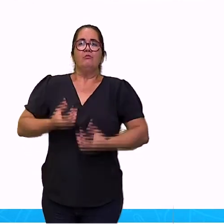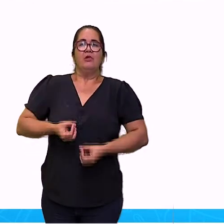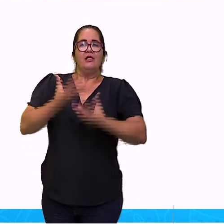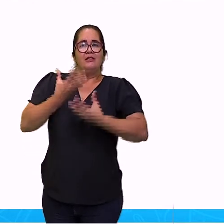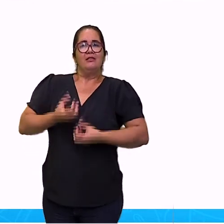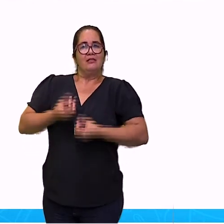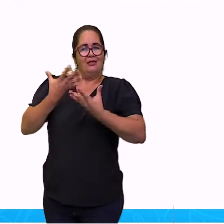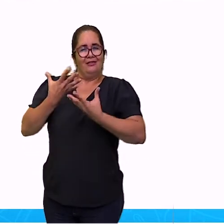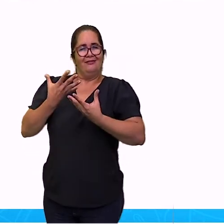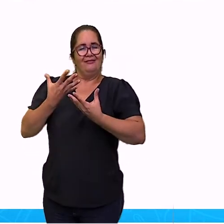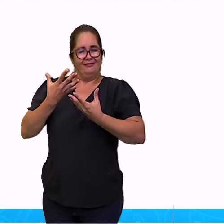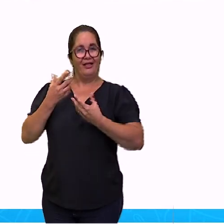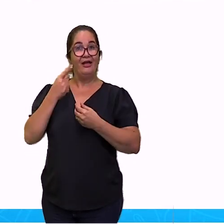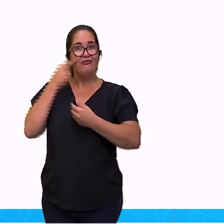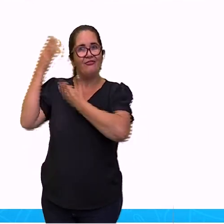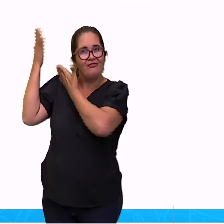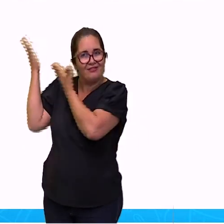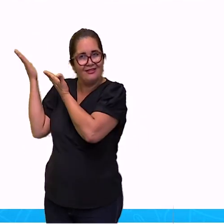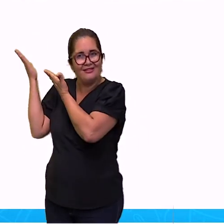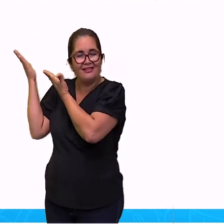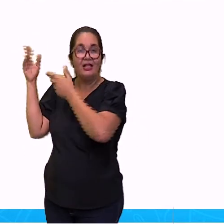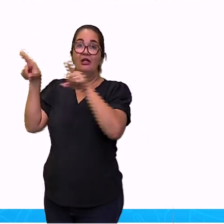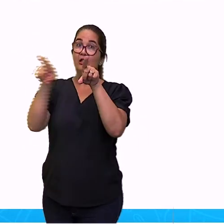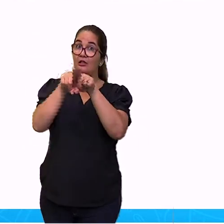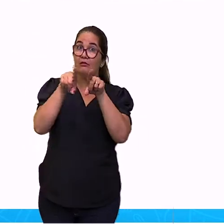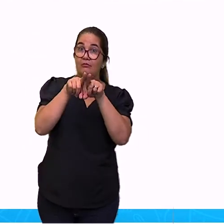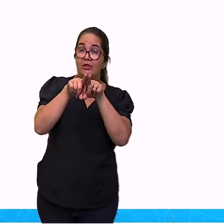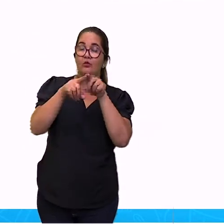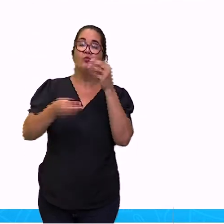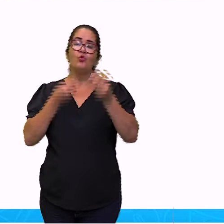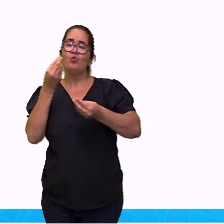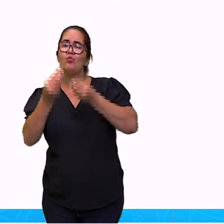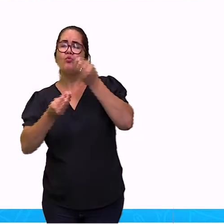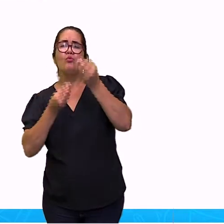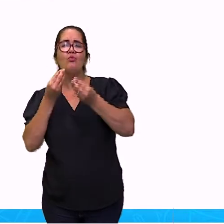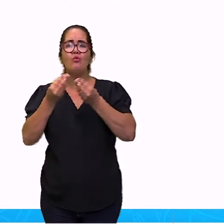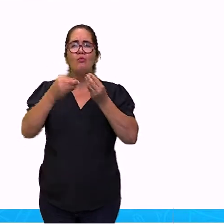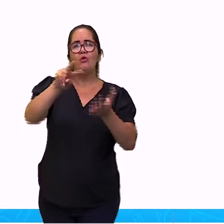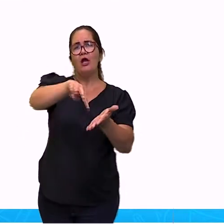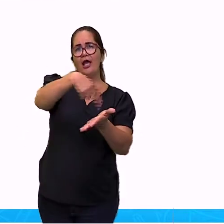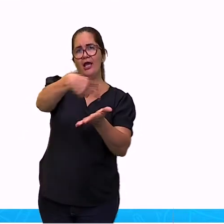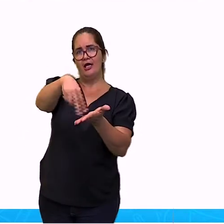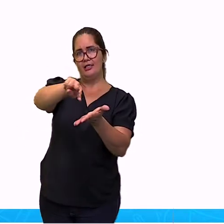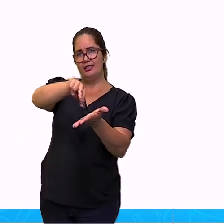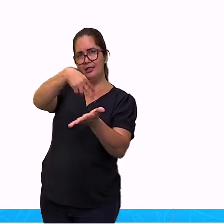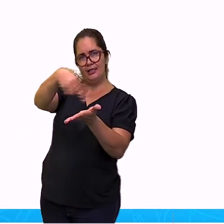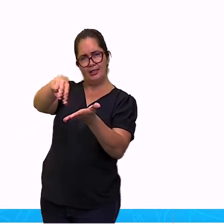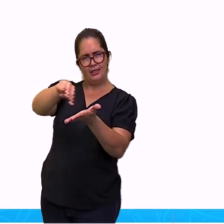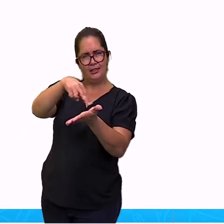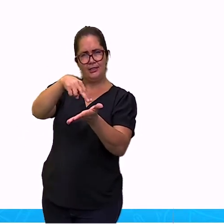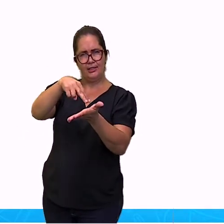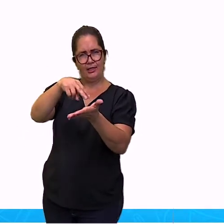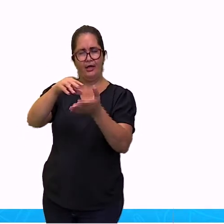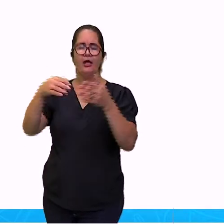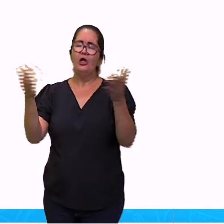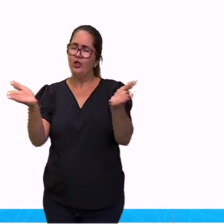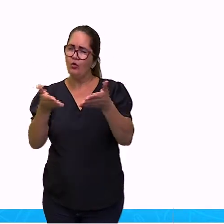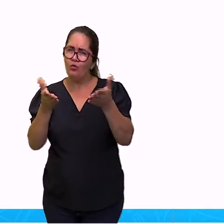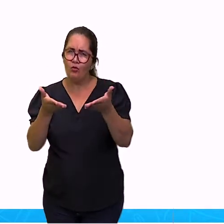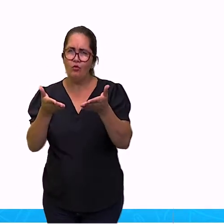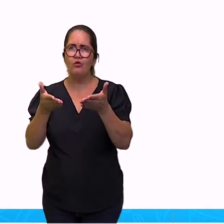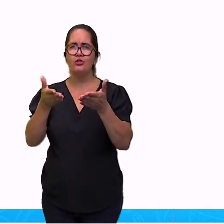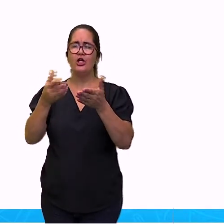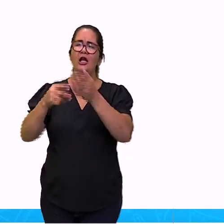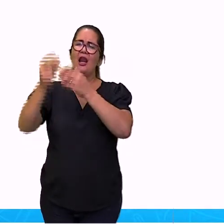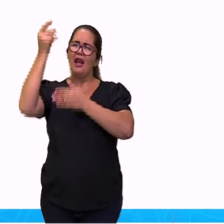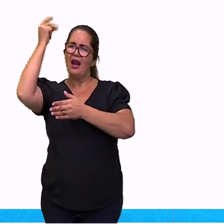dança moderna. Vamos falar um pouquinho agora da dança contemporânea. Com o tempo, como eu já disse, as danças foram